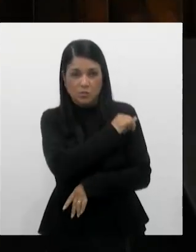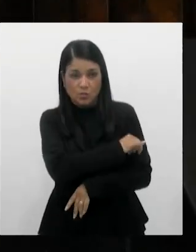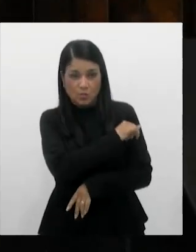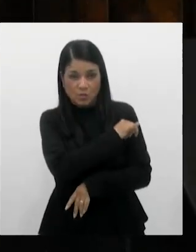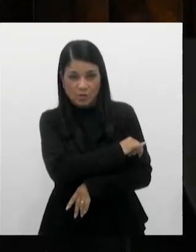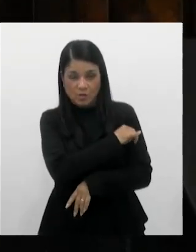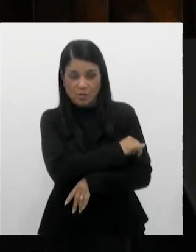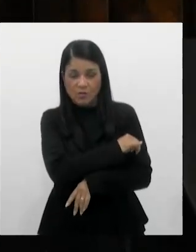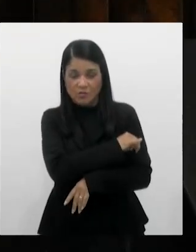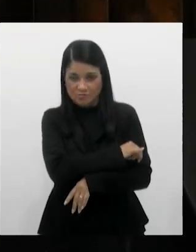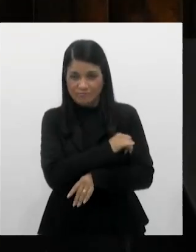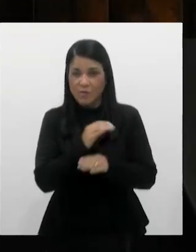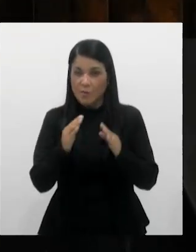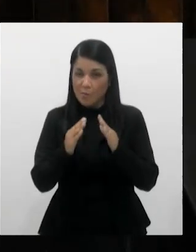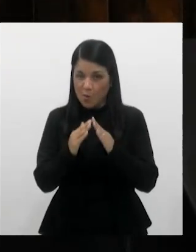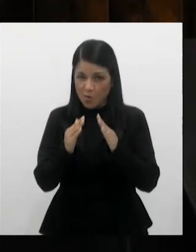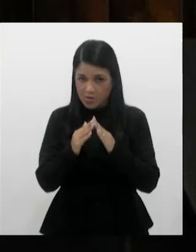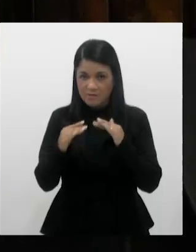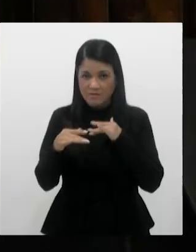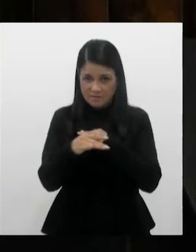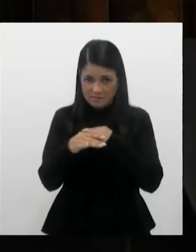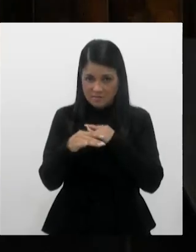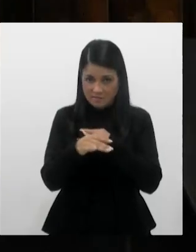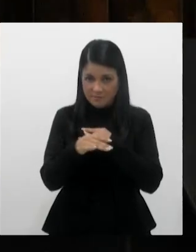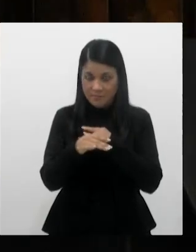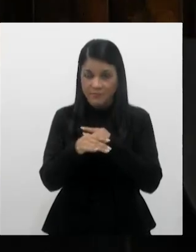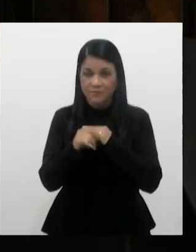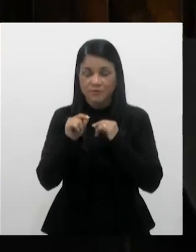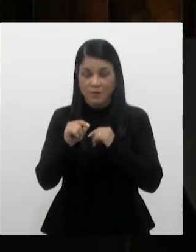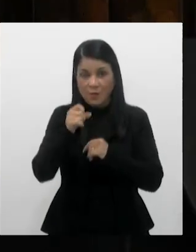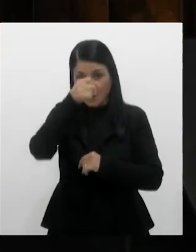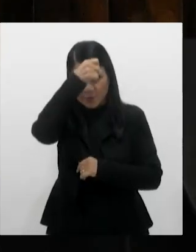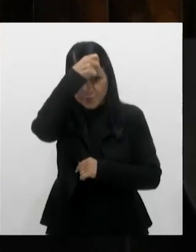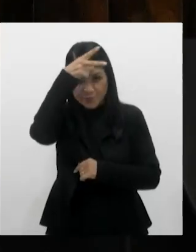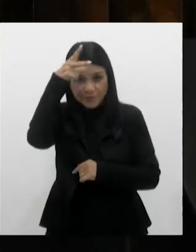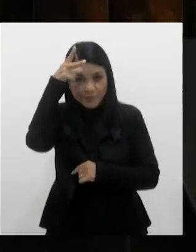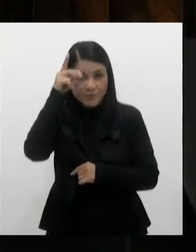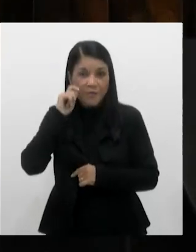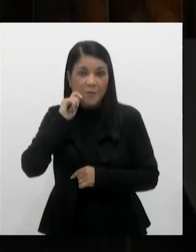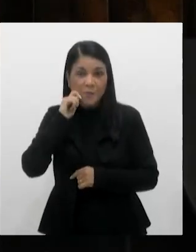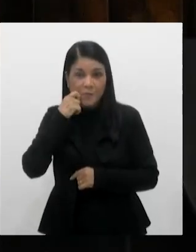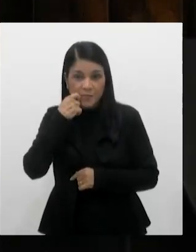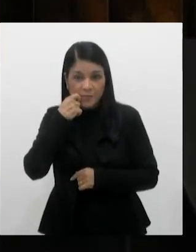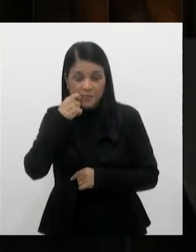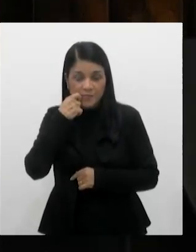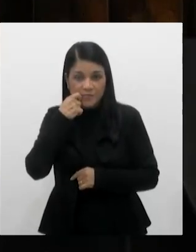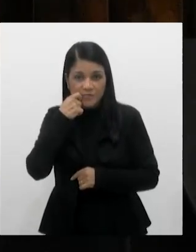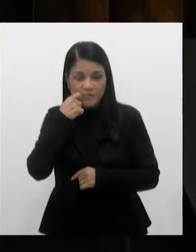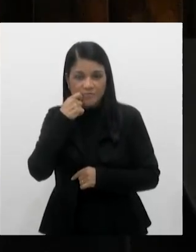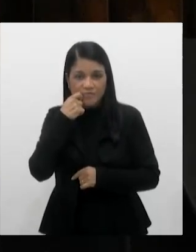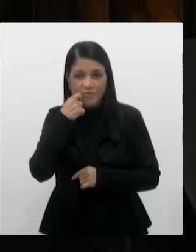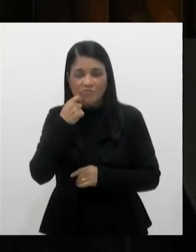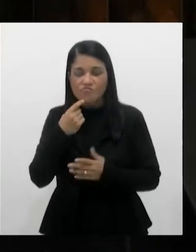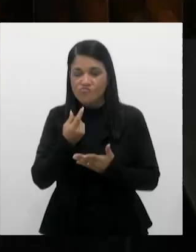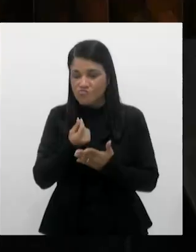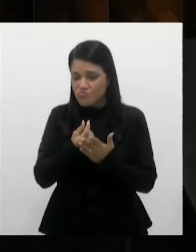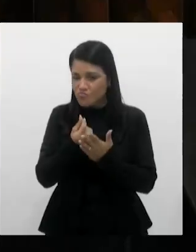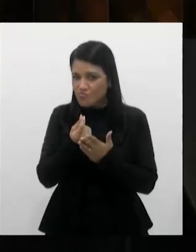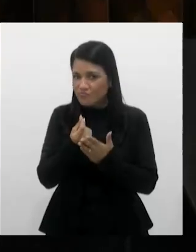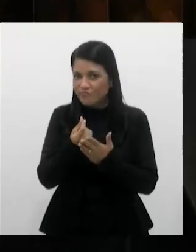moradora da cidade do Rio de Janeiro, tendo o prefeito Eduardo Paes mexendo no seu bolso. Se já não